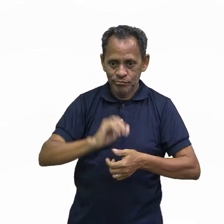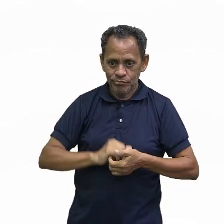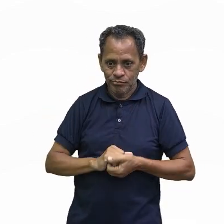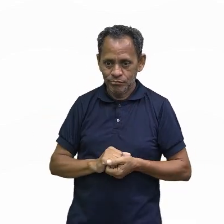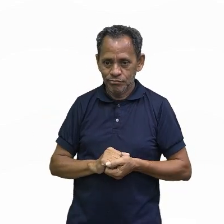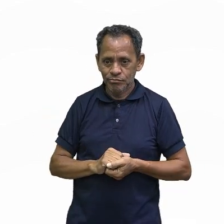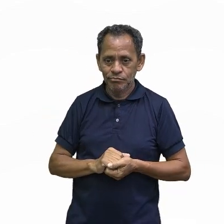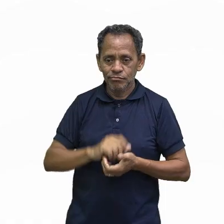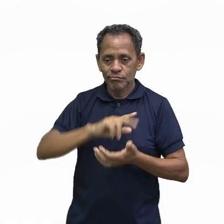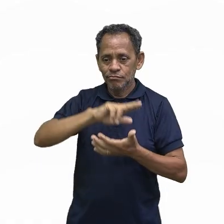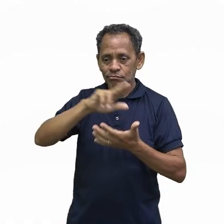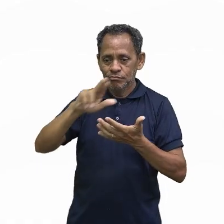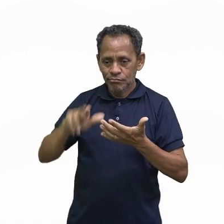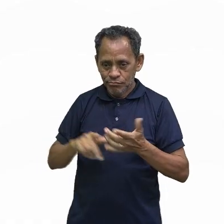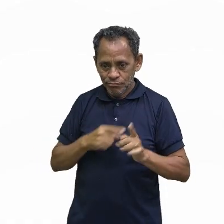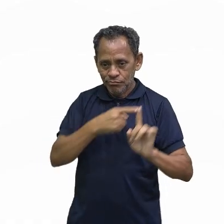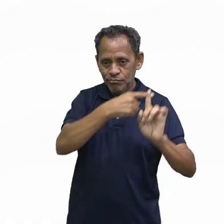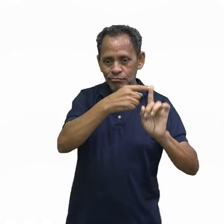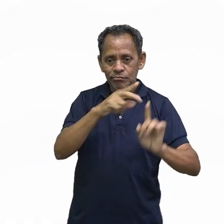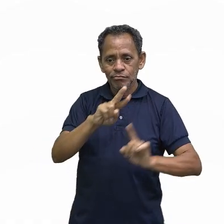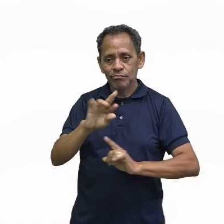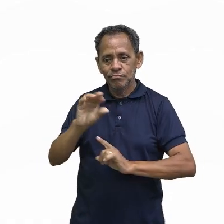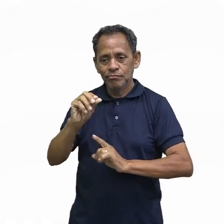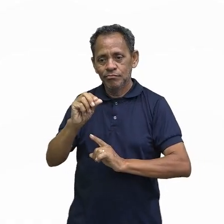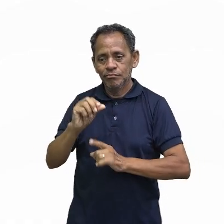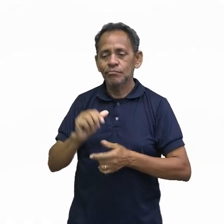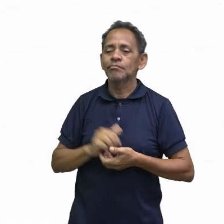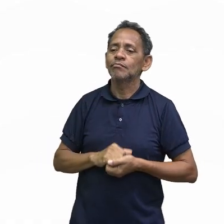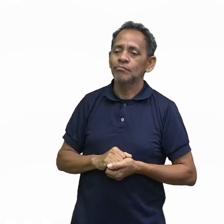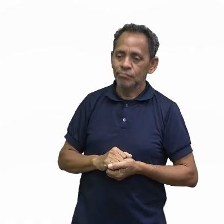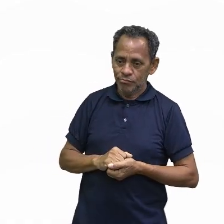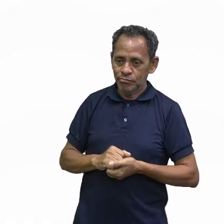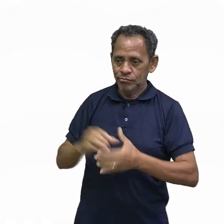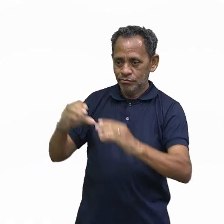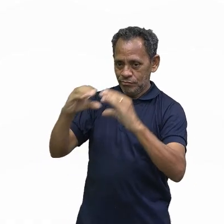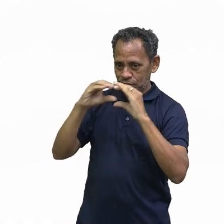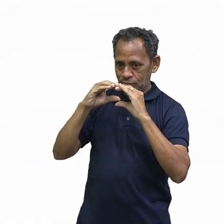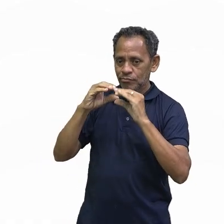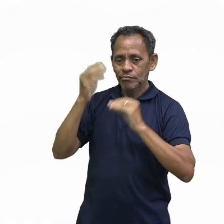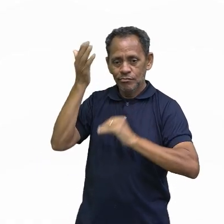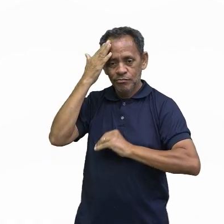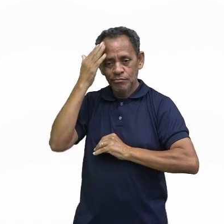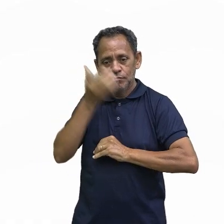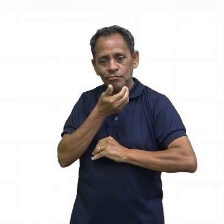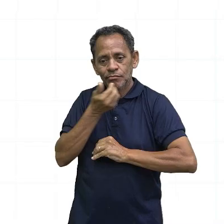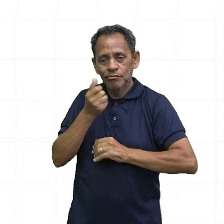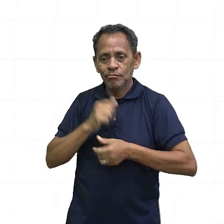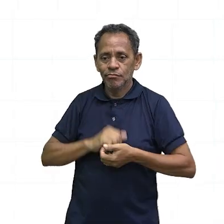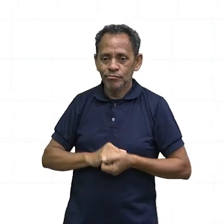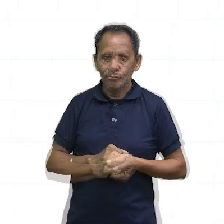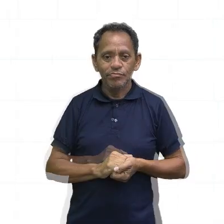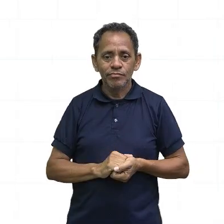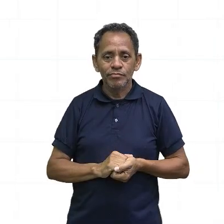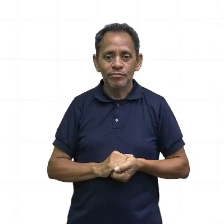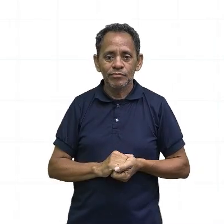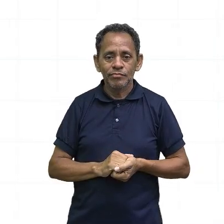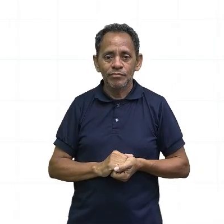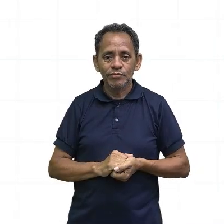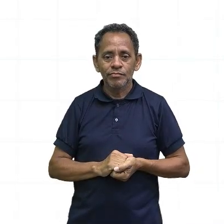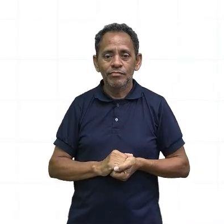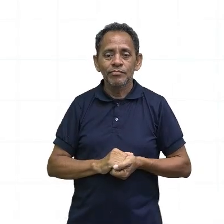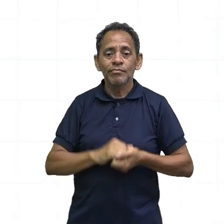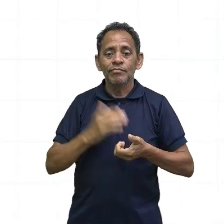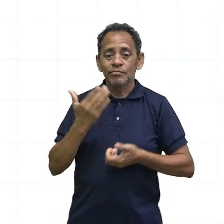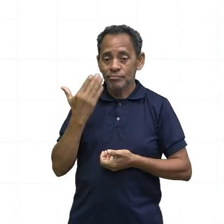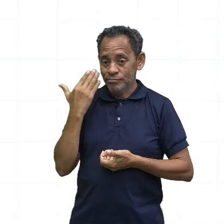várias meias-vidas para o nosso sanduíche, para a gente entender melhor esse funcionamento, tá? Pois é,